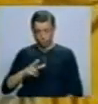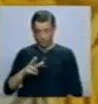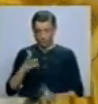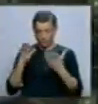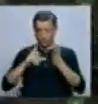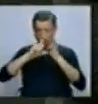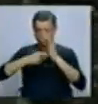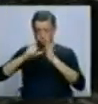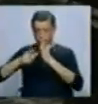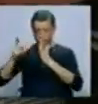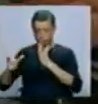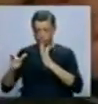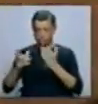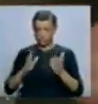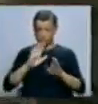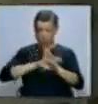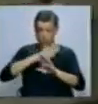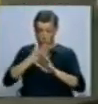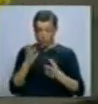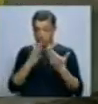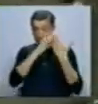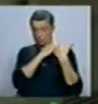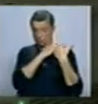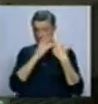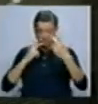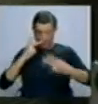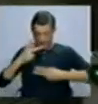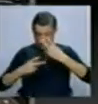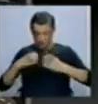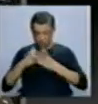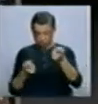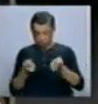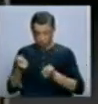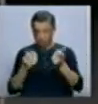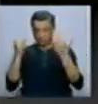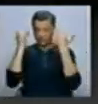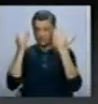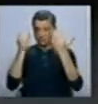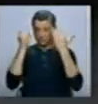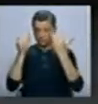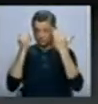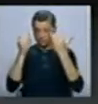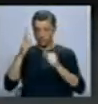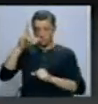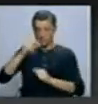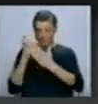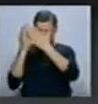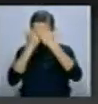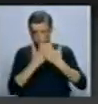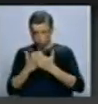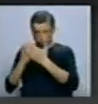projeto e que vai ter uma grande responsabilidade na análise e gestão destes dados, está também envolvido nisto e é um